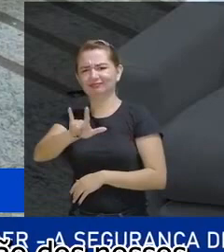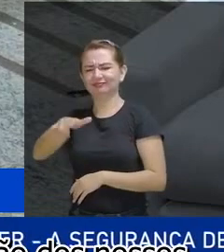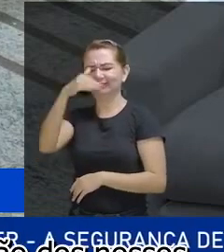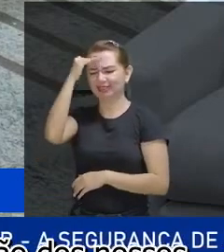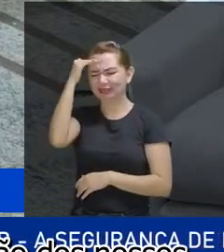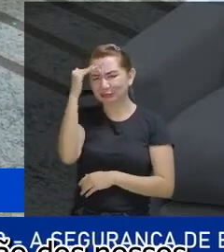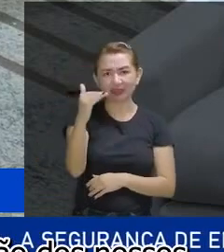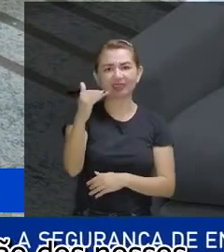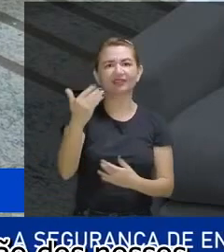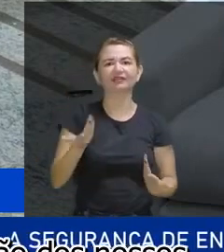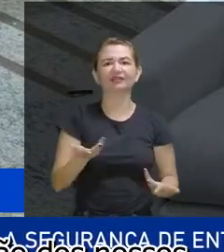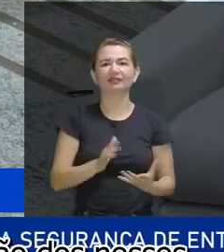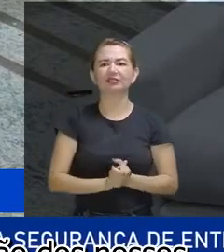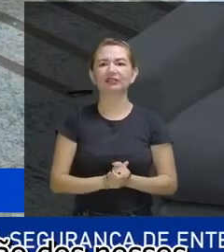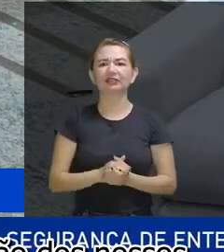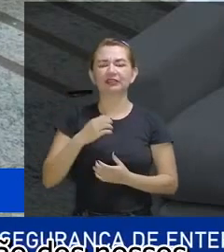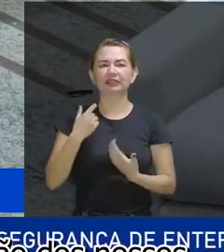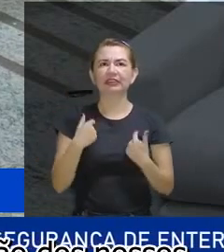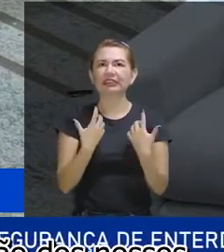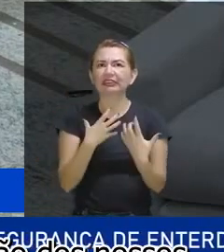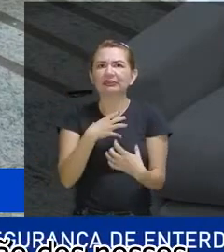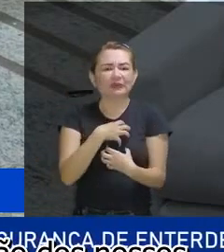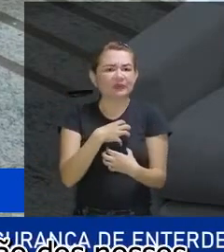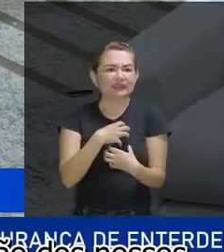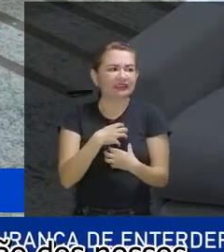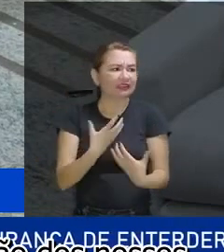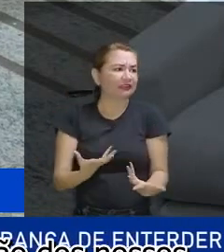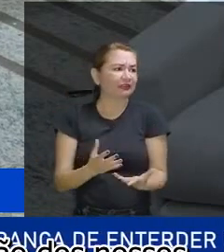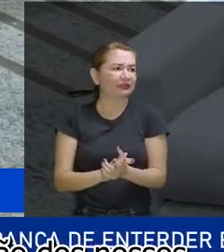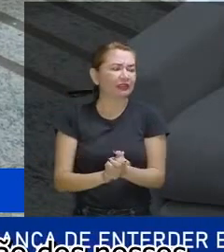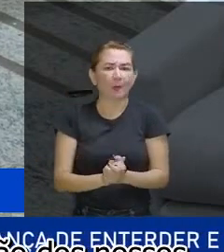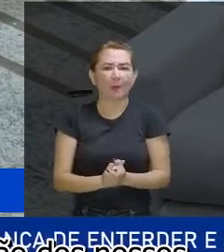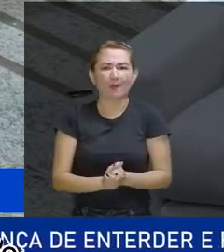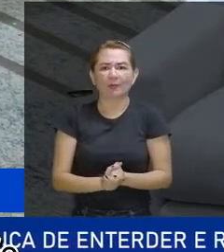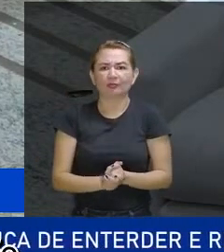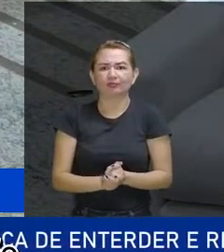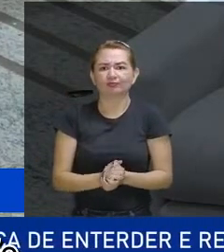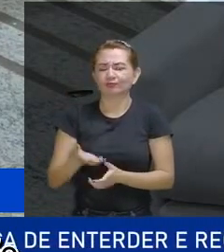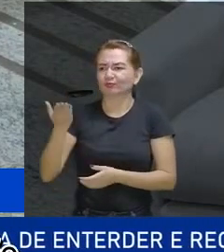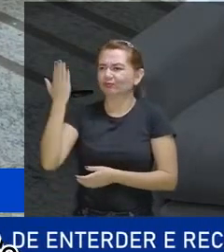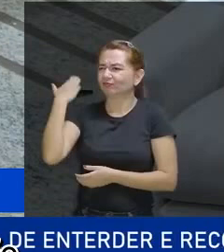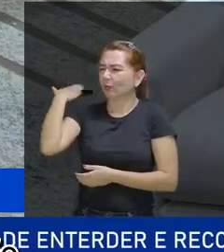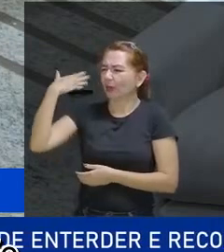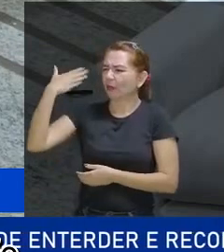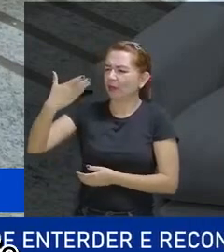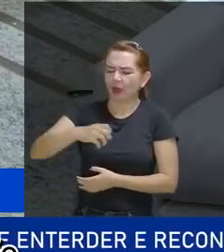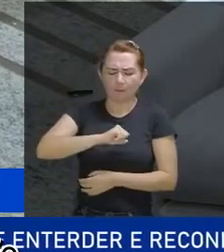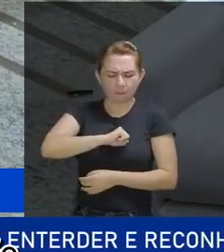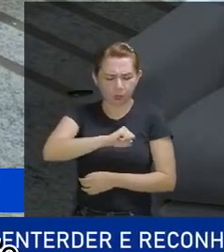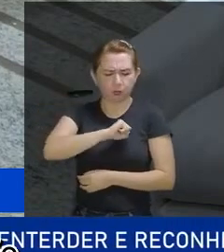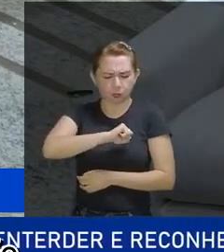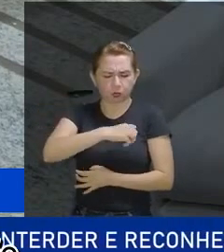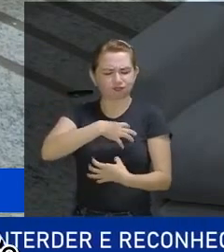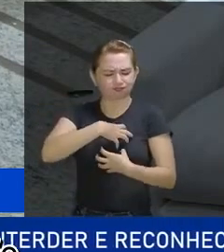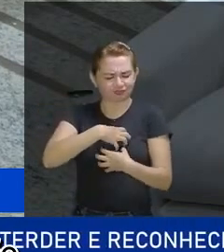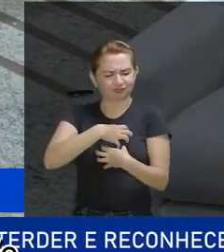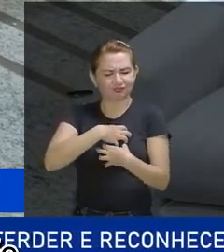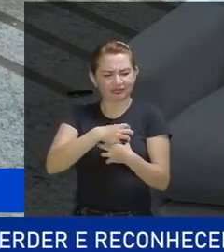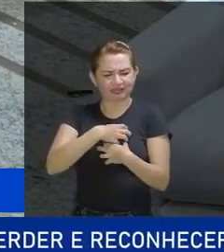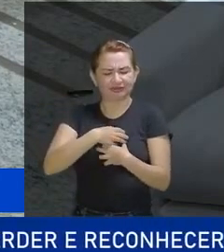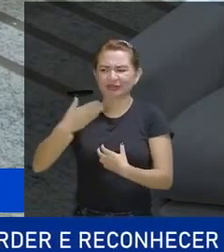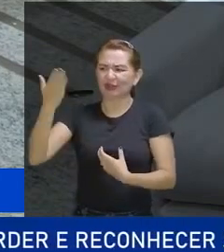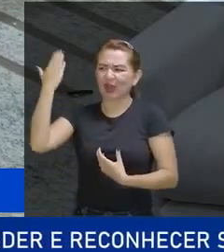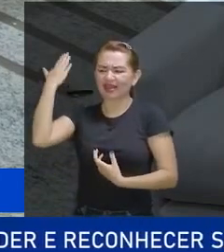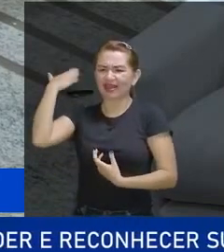respeito, e todo tempo eu sinto a pulsação dos nossos ancestrais em espírito, eu sinto essa